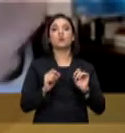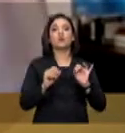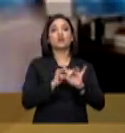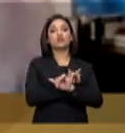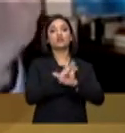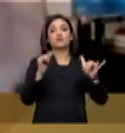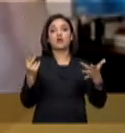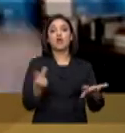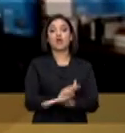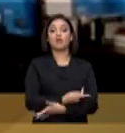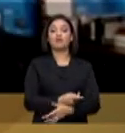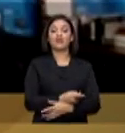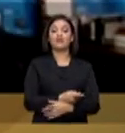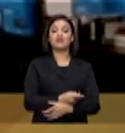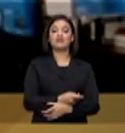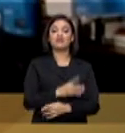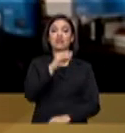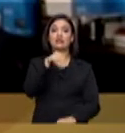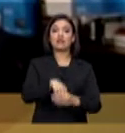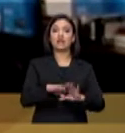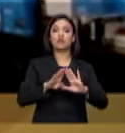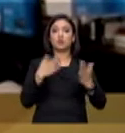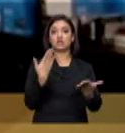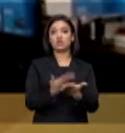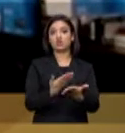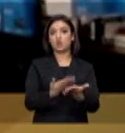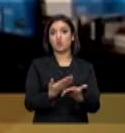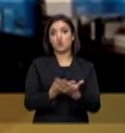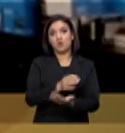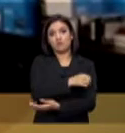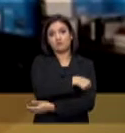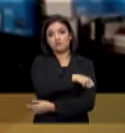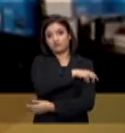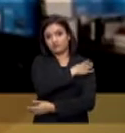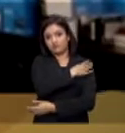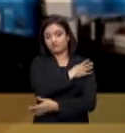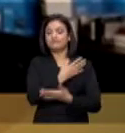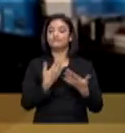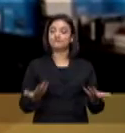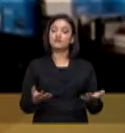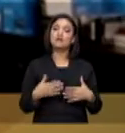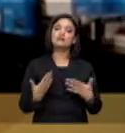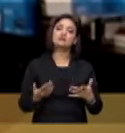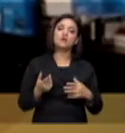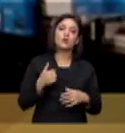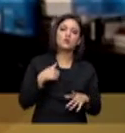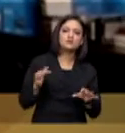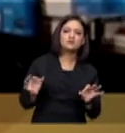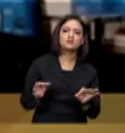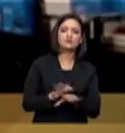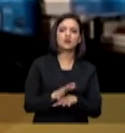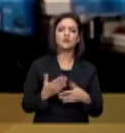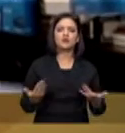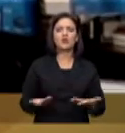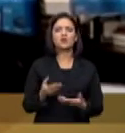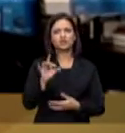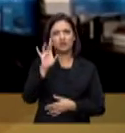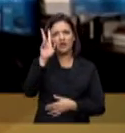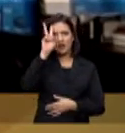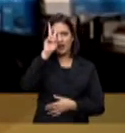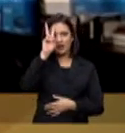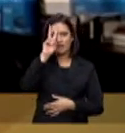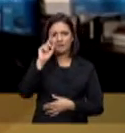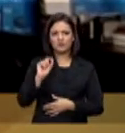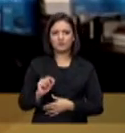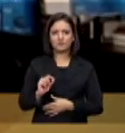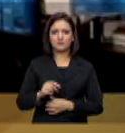propaganda que existe nos estabelecimentos de educação básica. E aí eu queria encerrar, senhor presidente, com uma lembrança